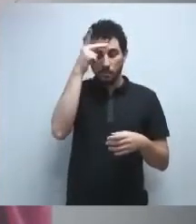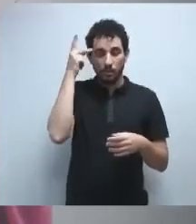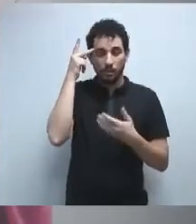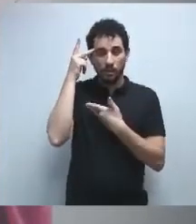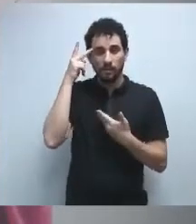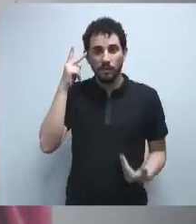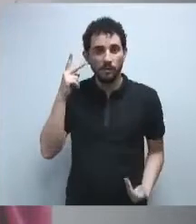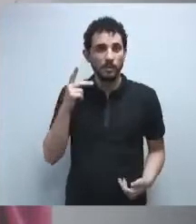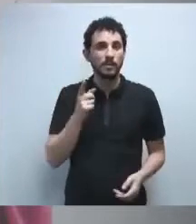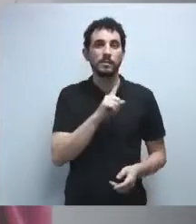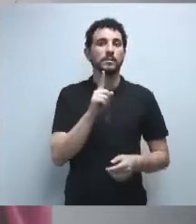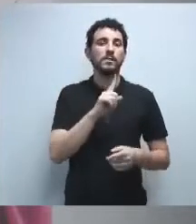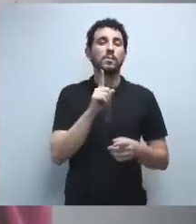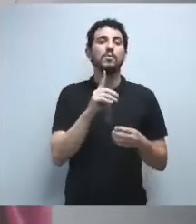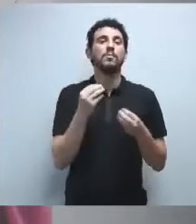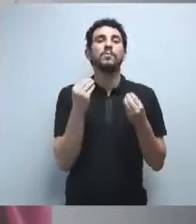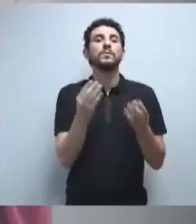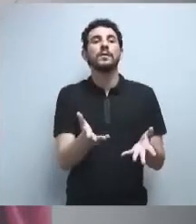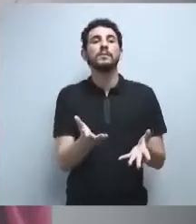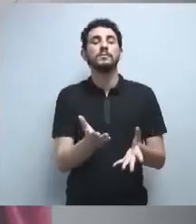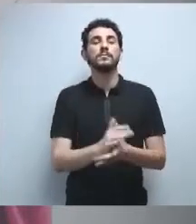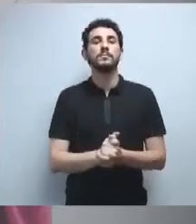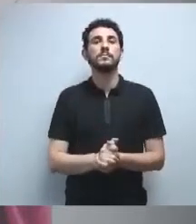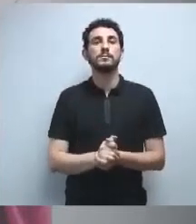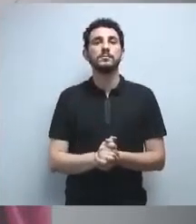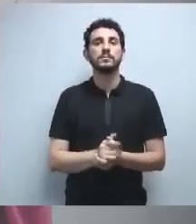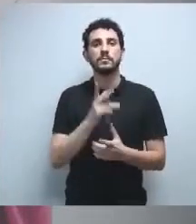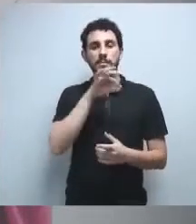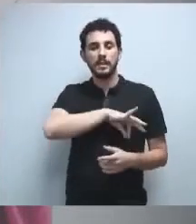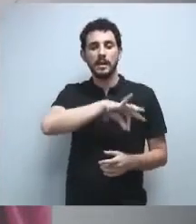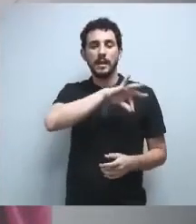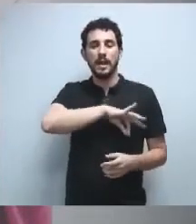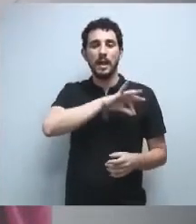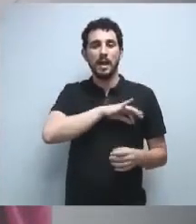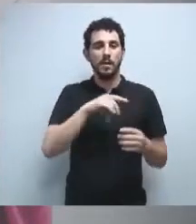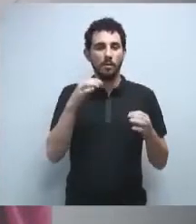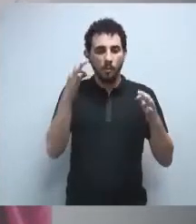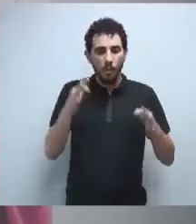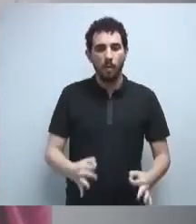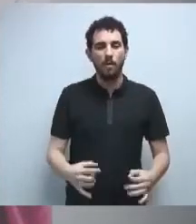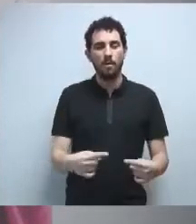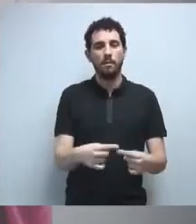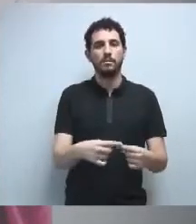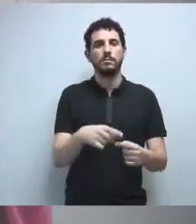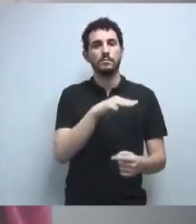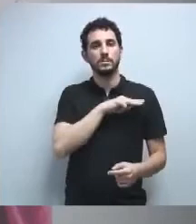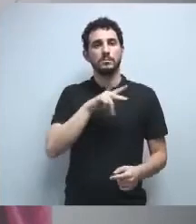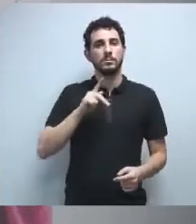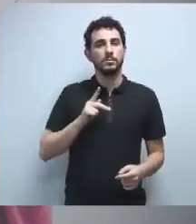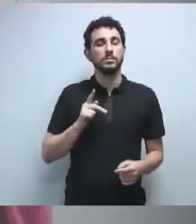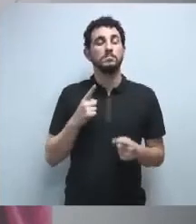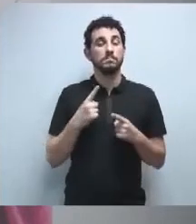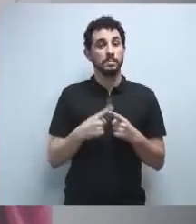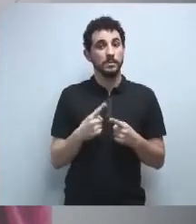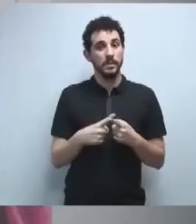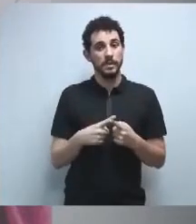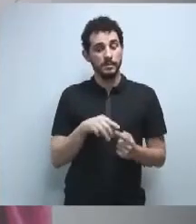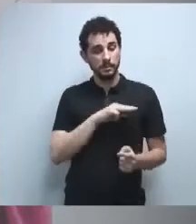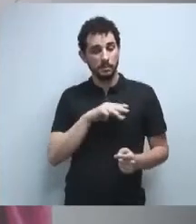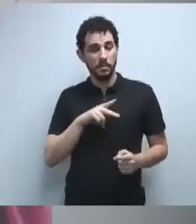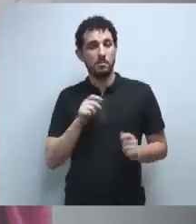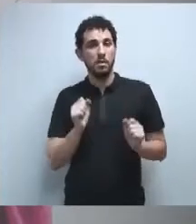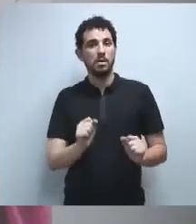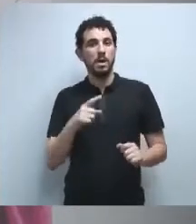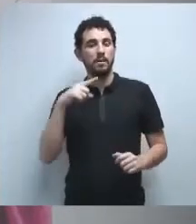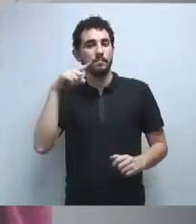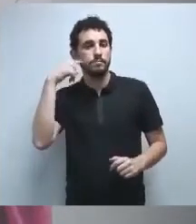de não dar o o salário digno ministério público porque o ministério público podia